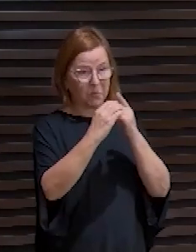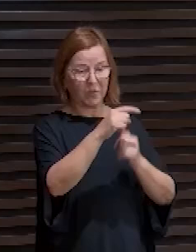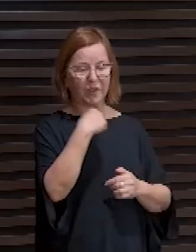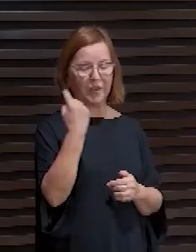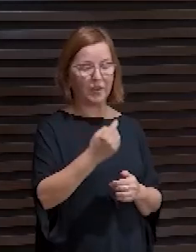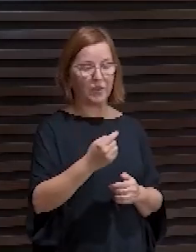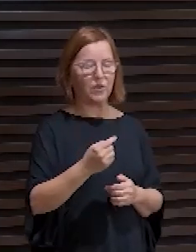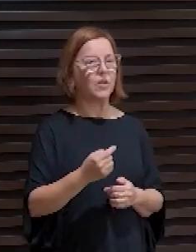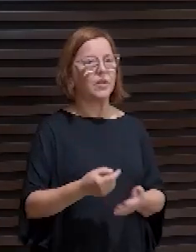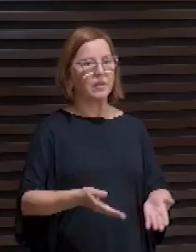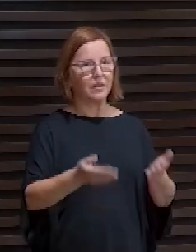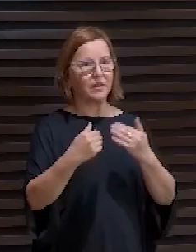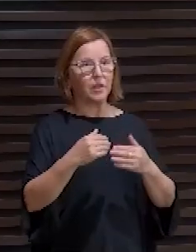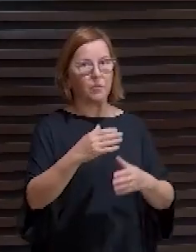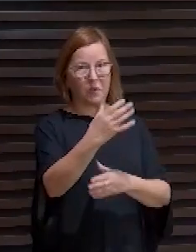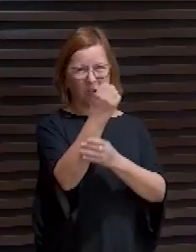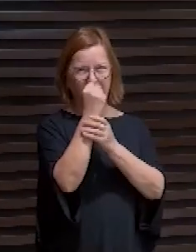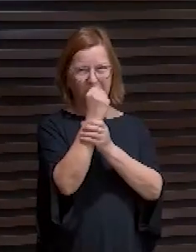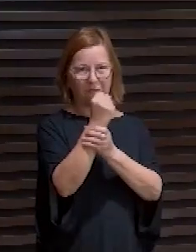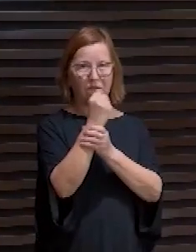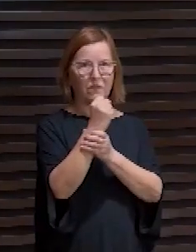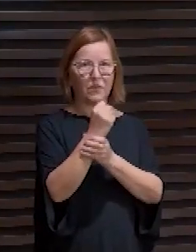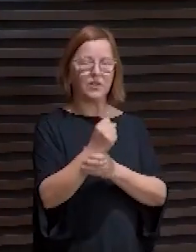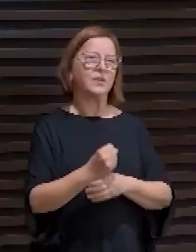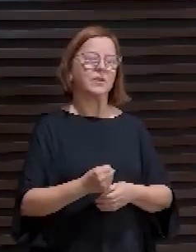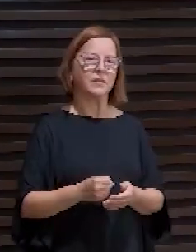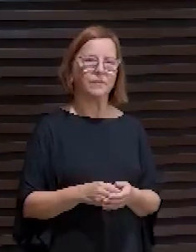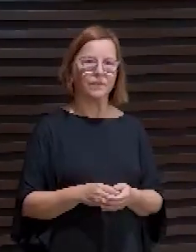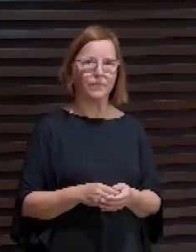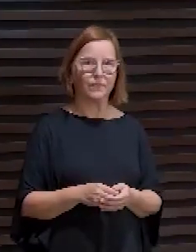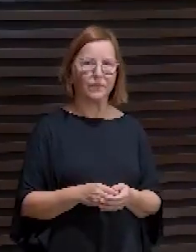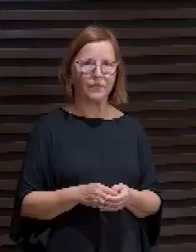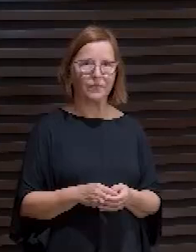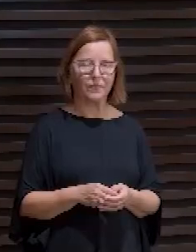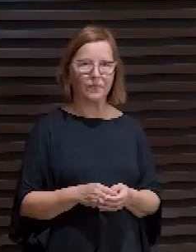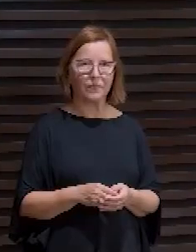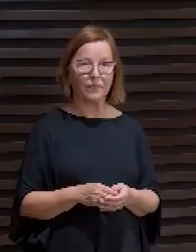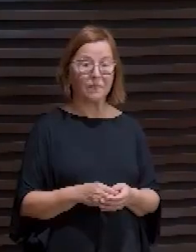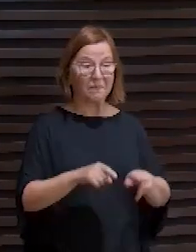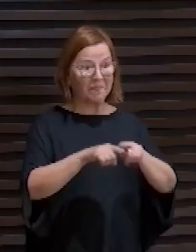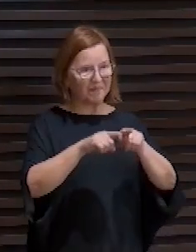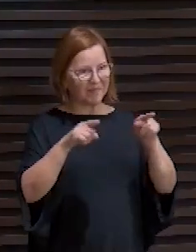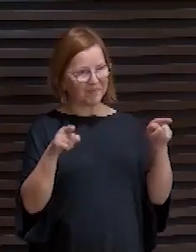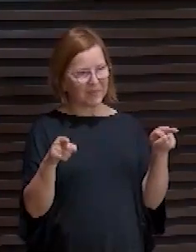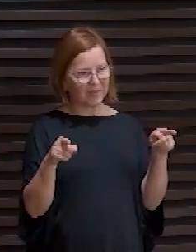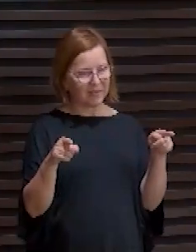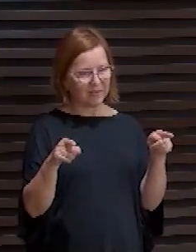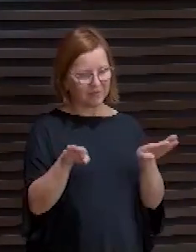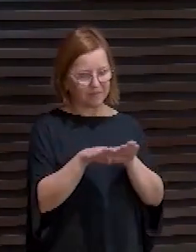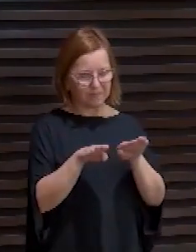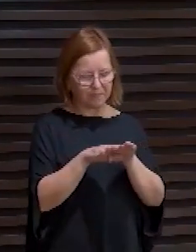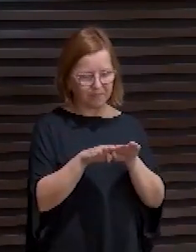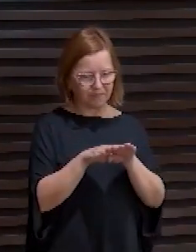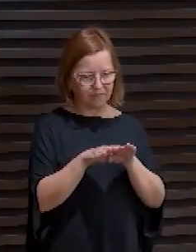fortalecidos, somos confortados, somos nutridos e nós adoramos coletivamente. Porém, também pode